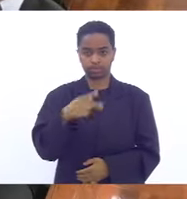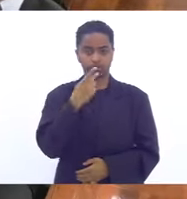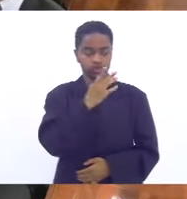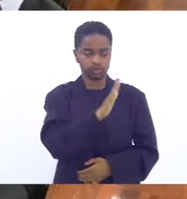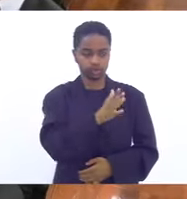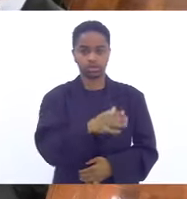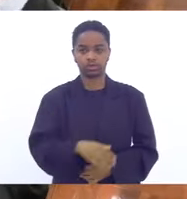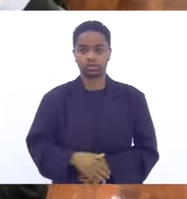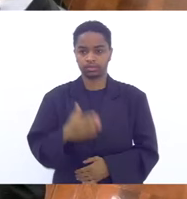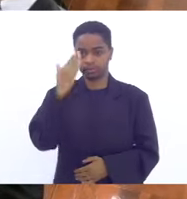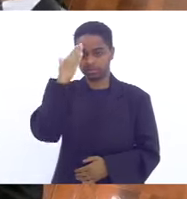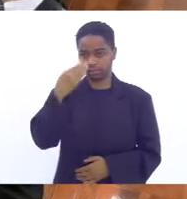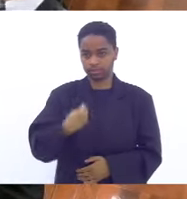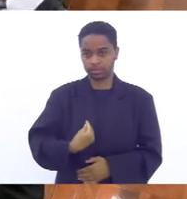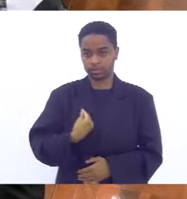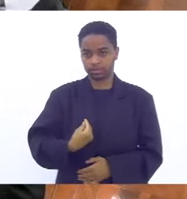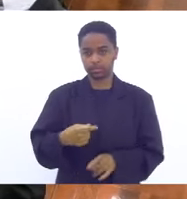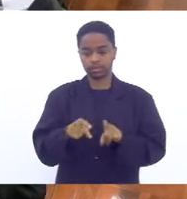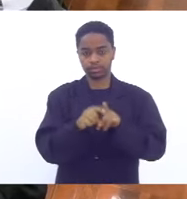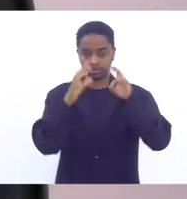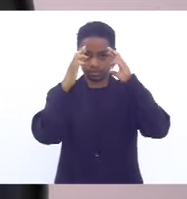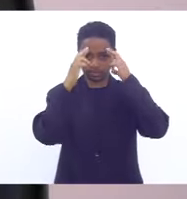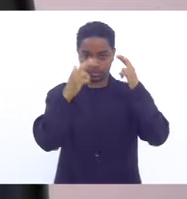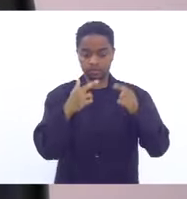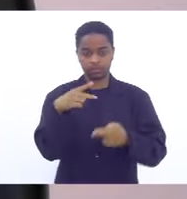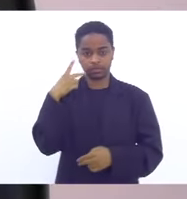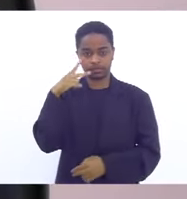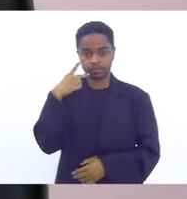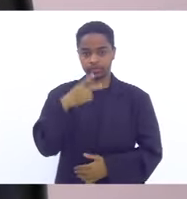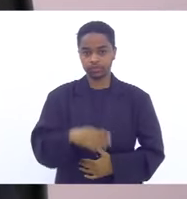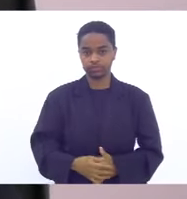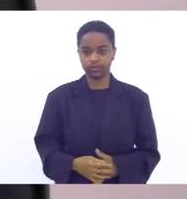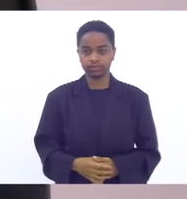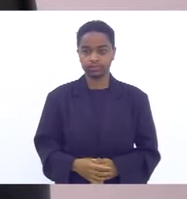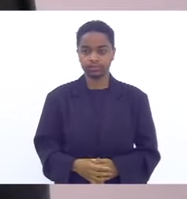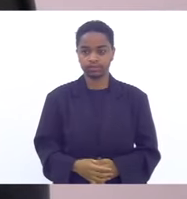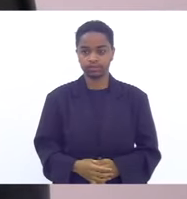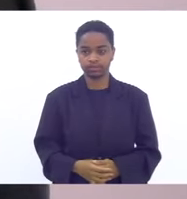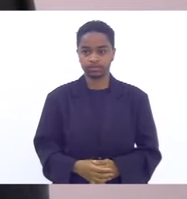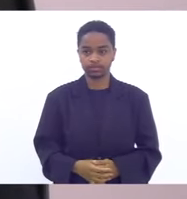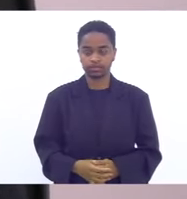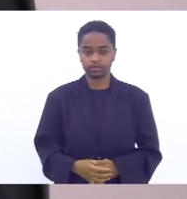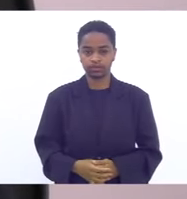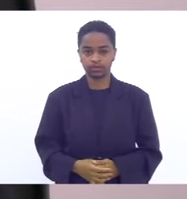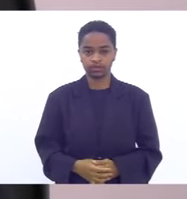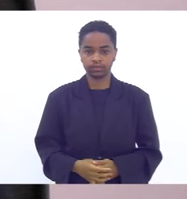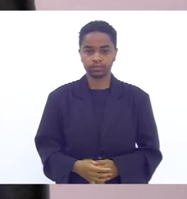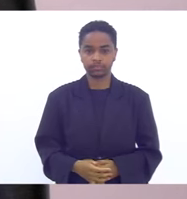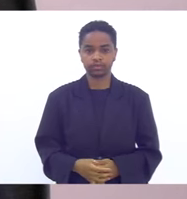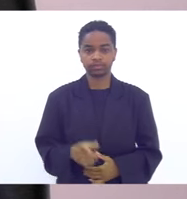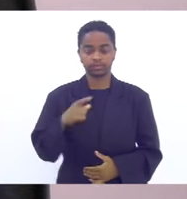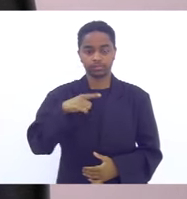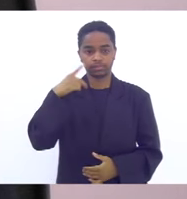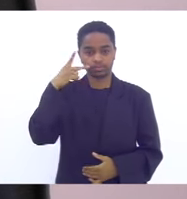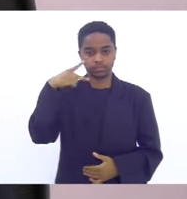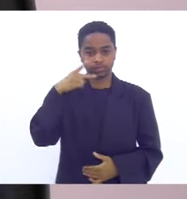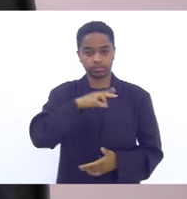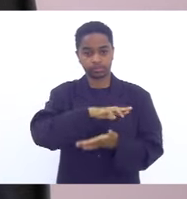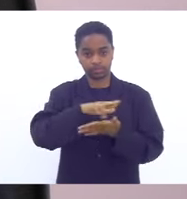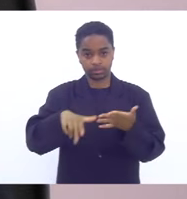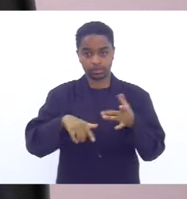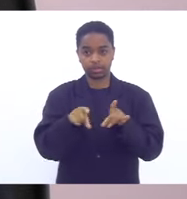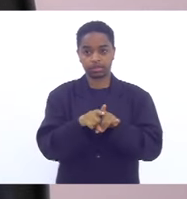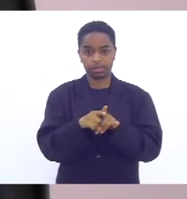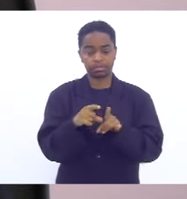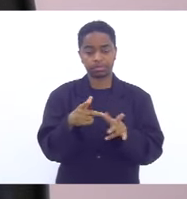Obrigado pela presença. Todo o nosso respeito aos vereadores, não só pelo fato de eu ter um irmão vereador e reconhecer a importância do vereador